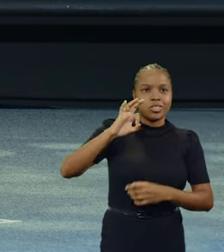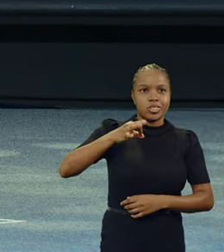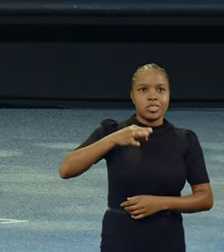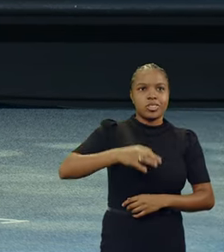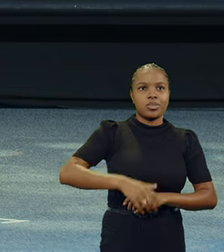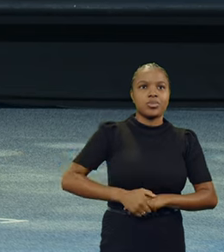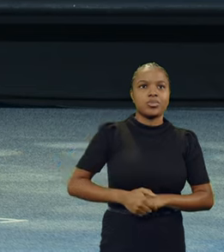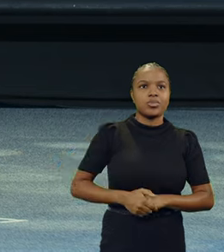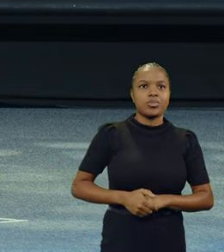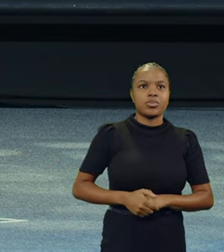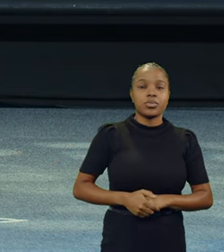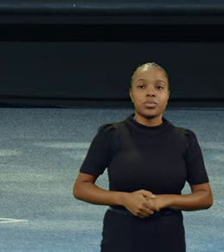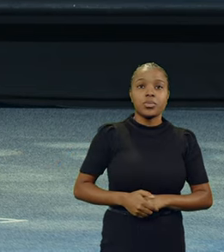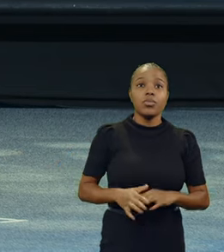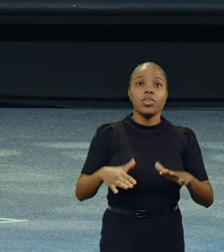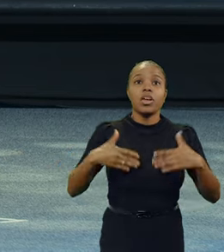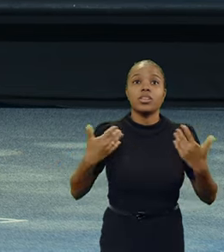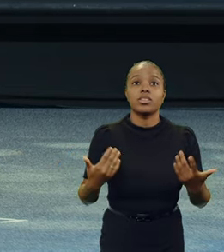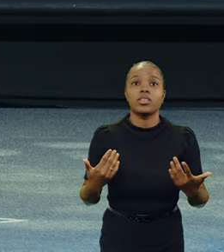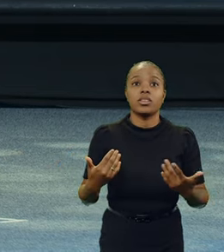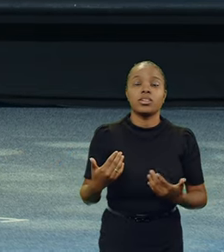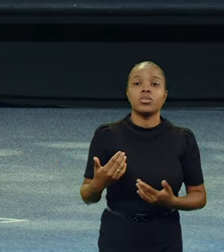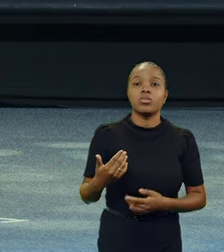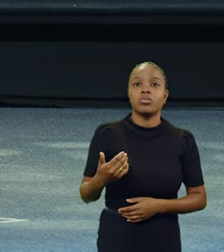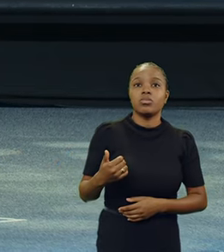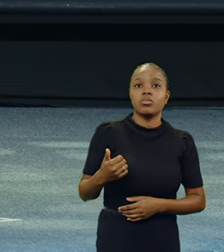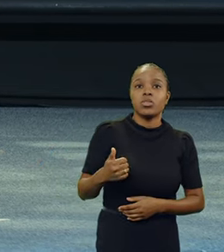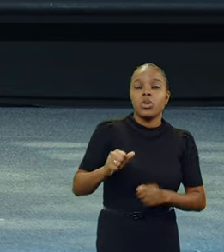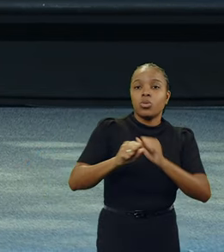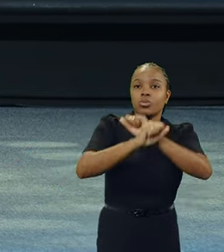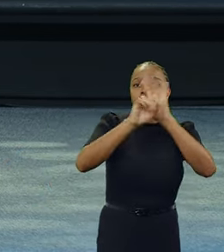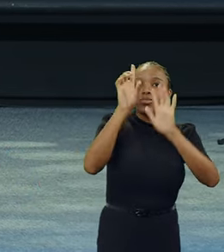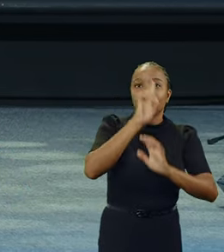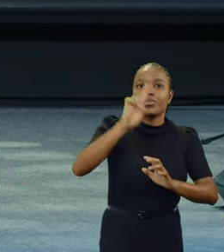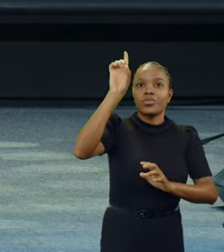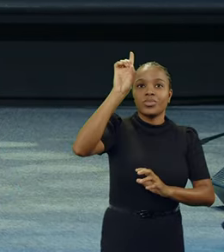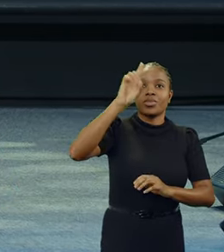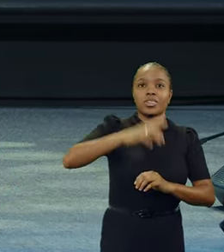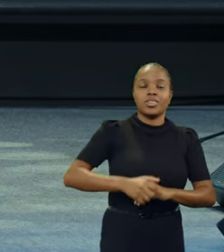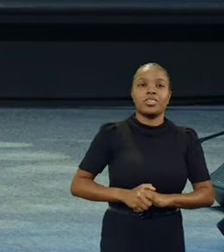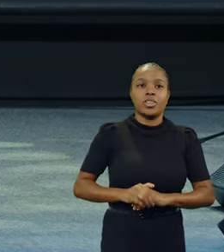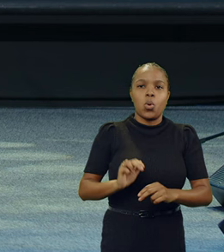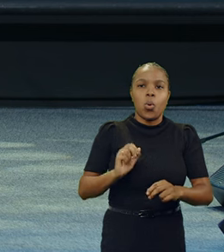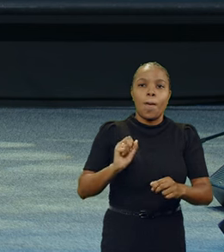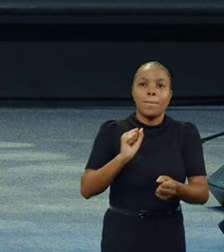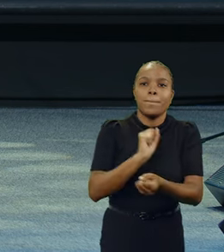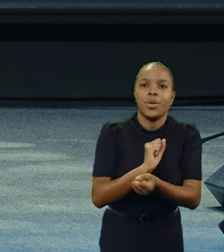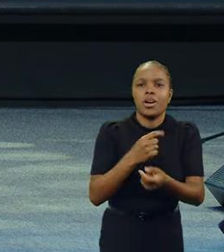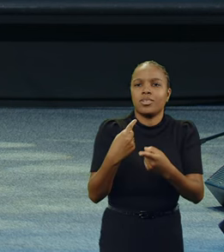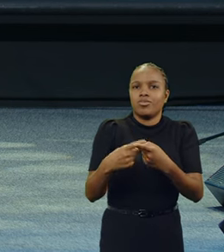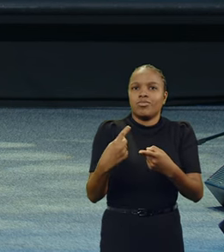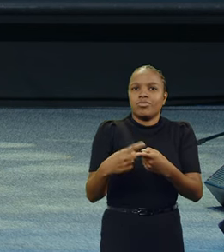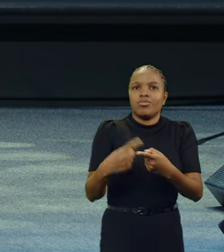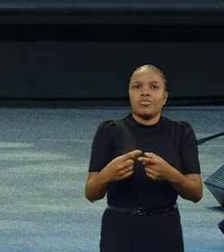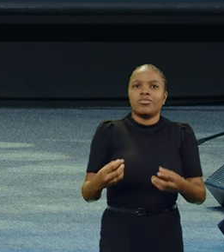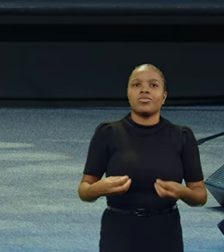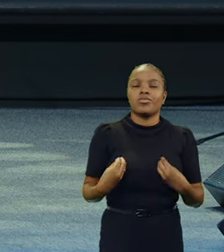O primeiro e o segundo glória saiu, o terceiro ficou engasgado na garganta, não saiu por nada,